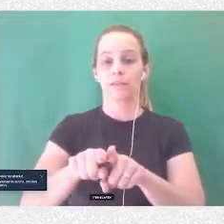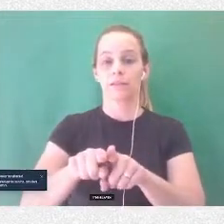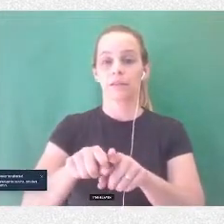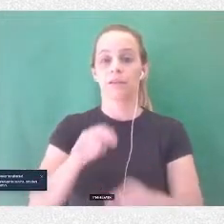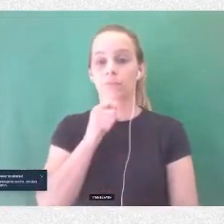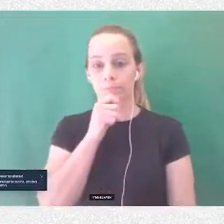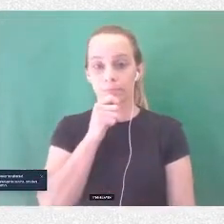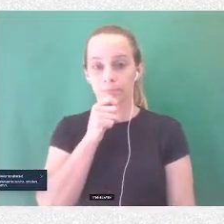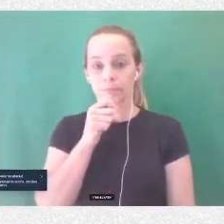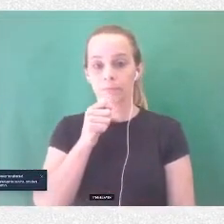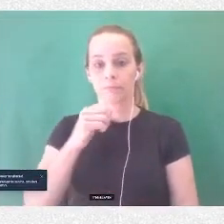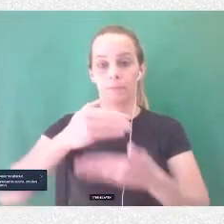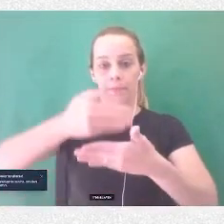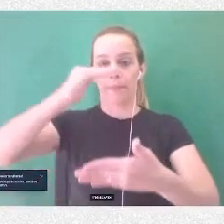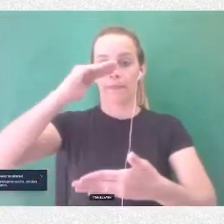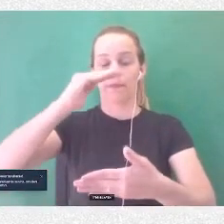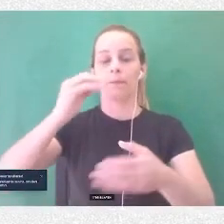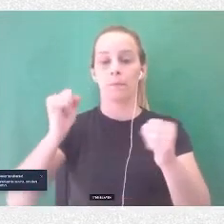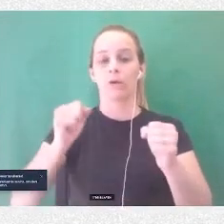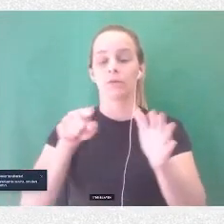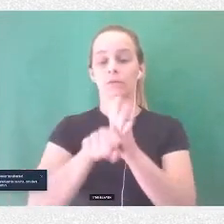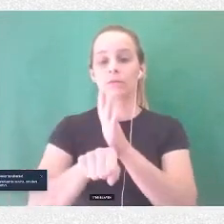a câmera, Yara, para fazer a sua pergunta.